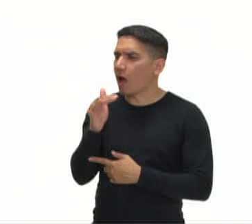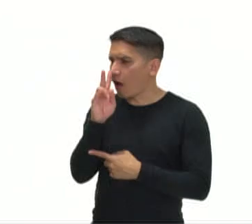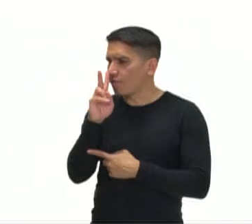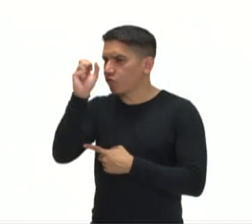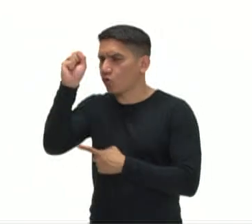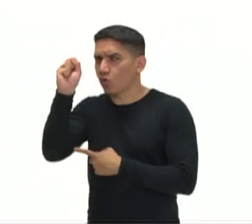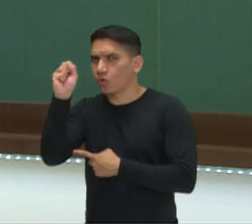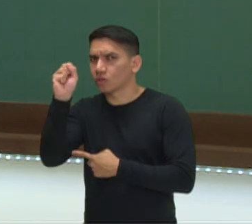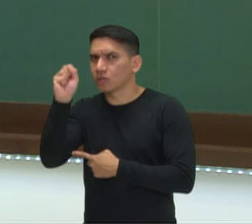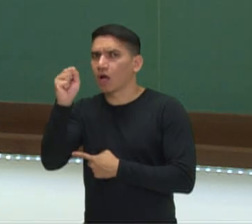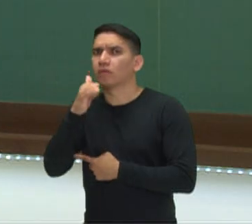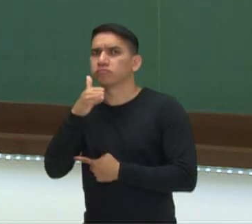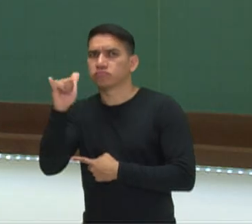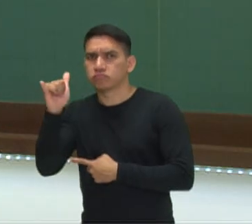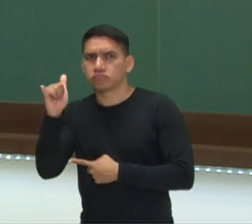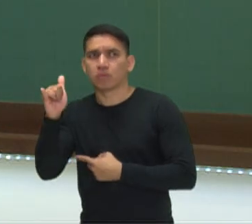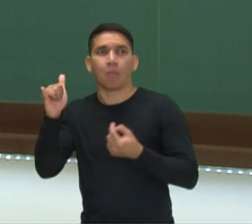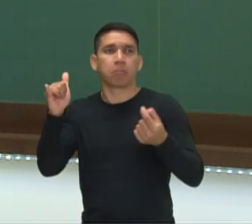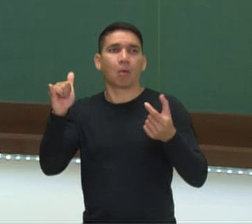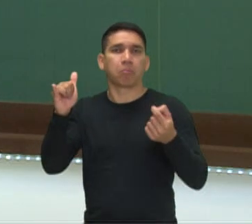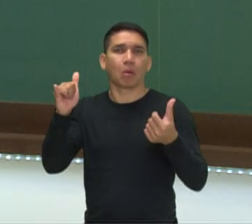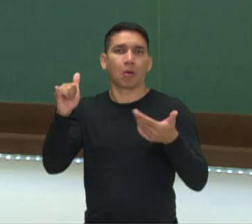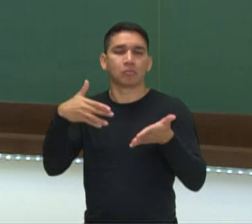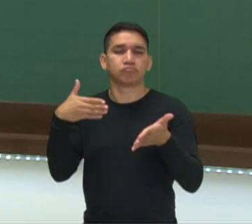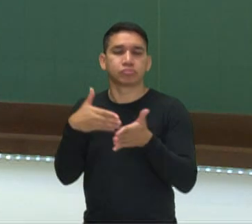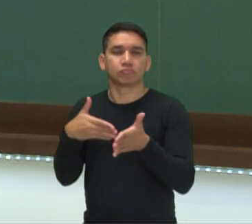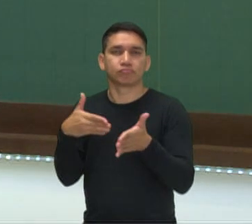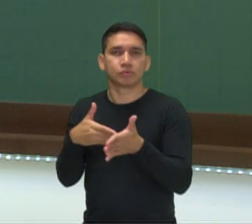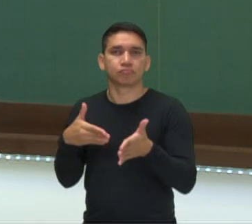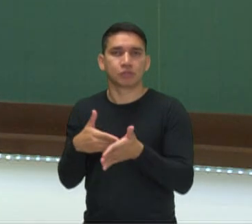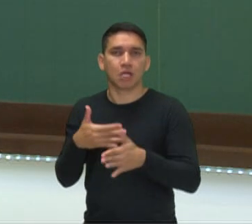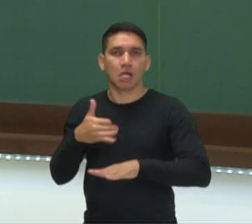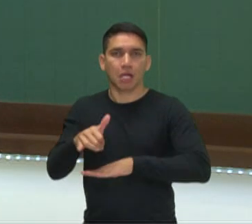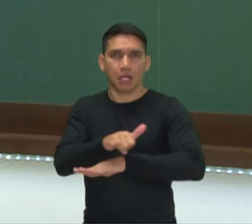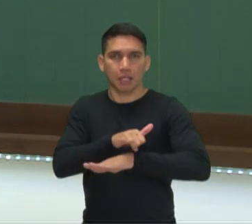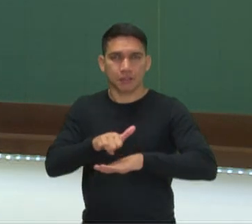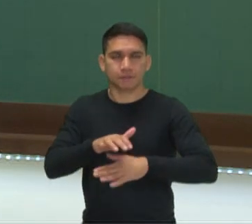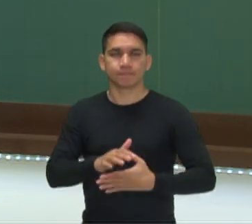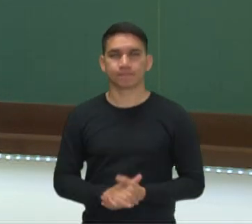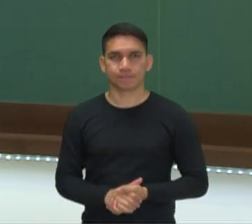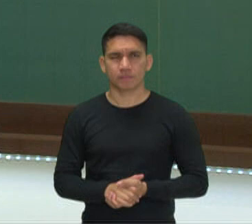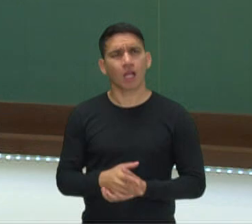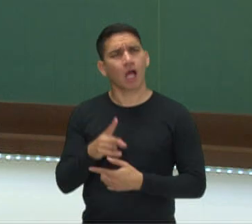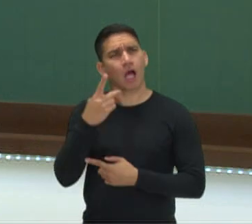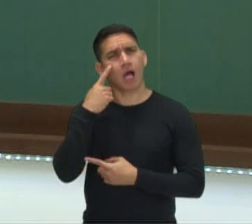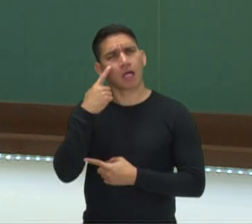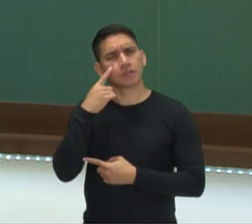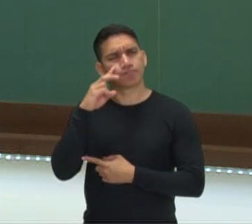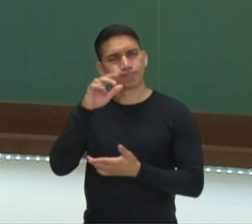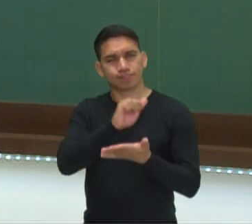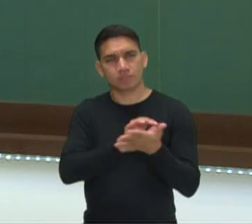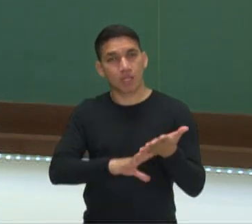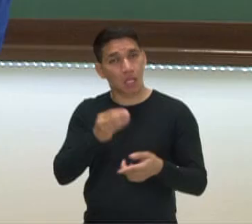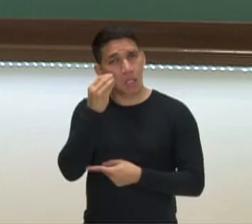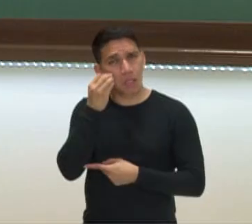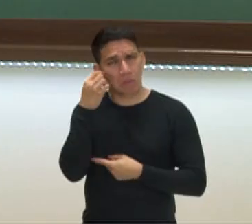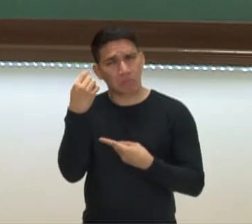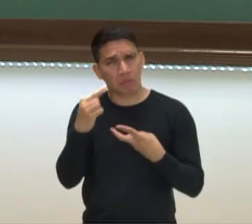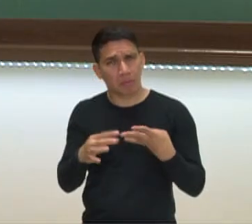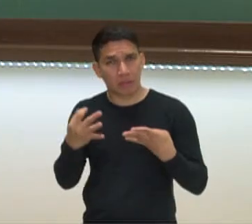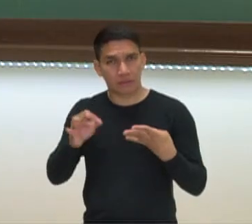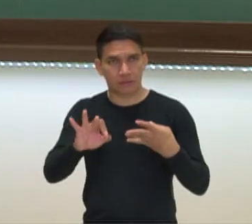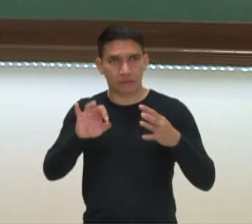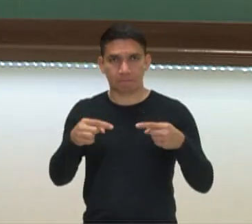tem baixa resistência elétrica, ok? Vamos fazer uma atividade sobre isso, vamos ver se você consegue acertar